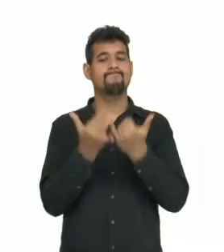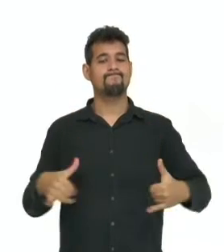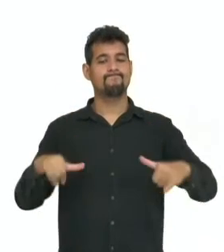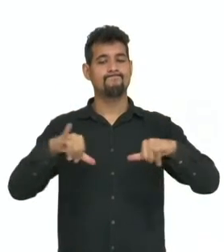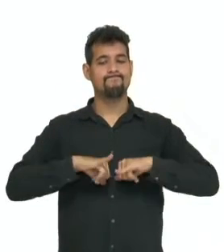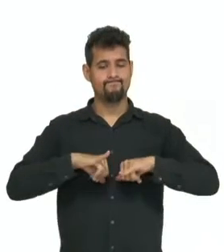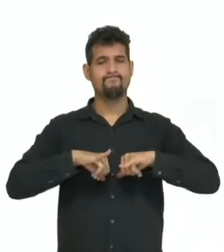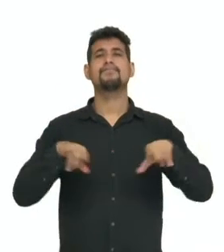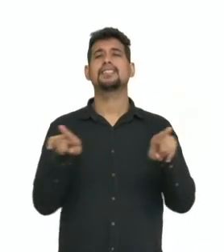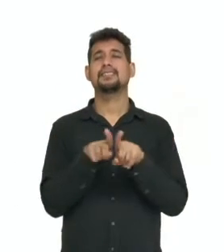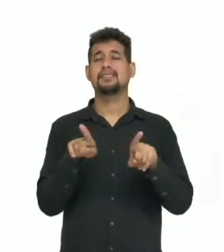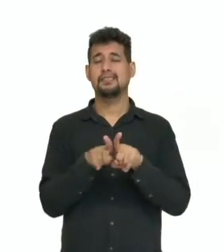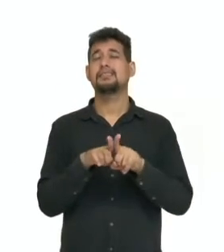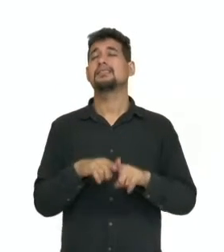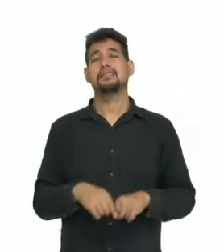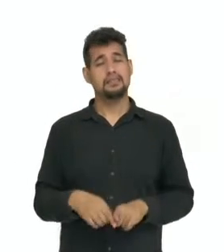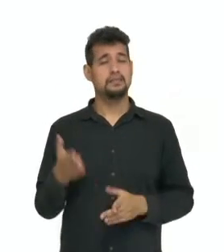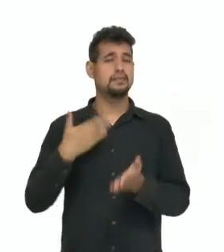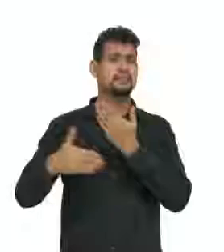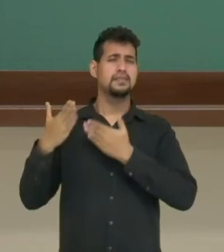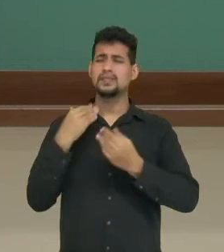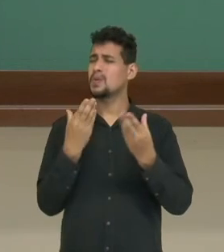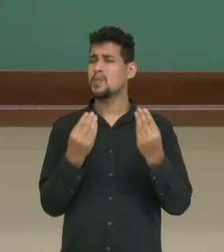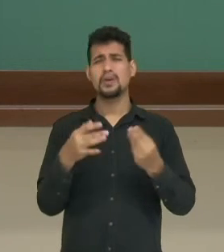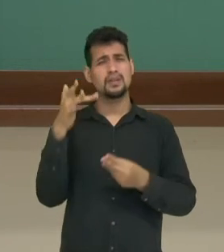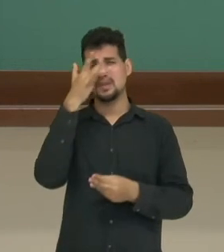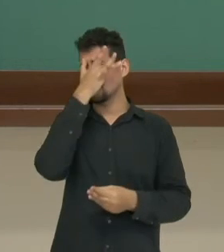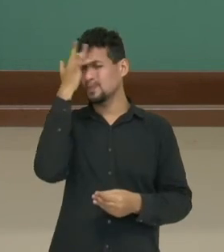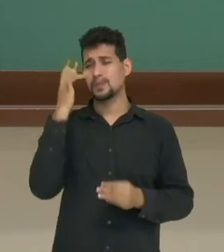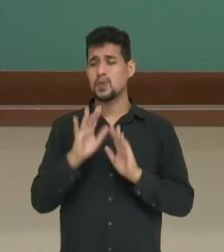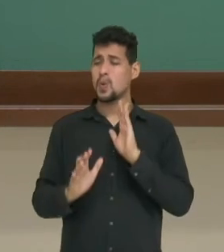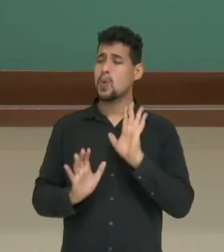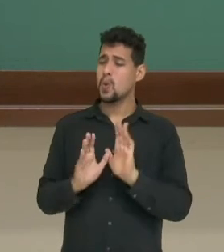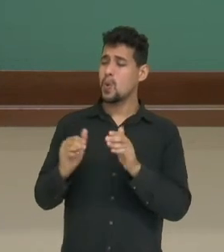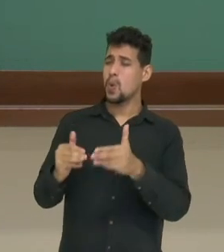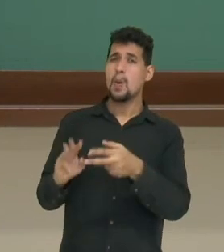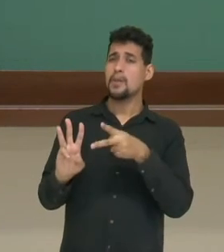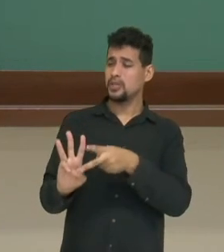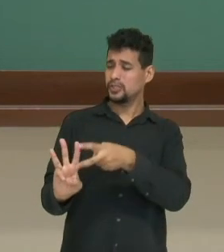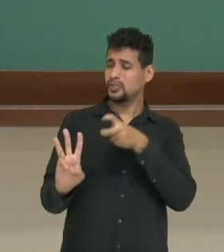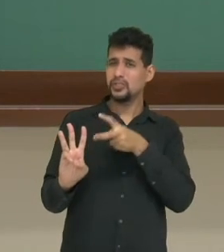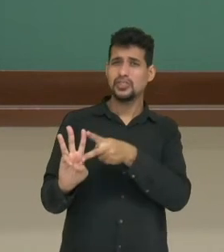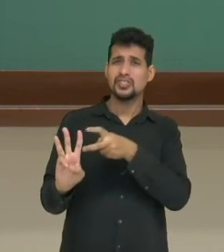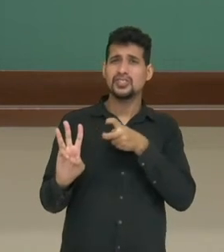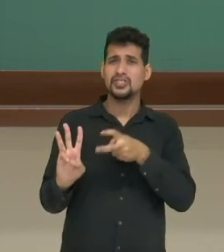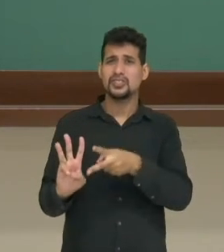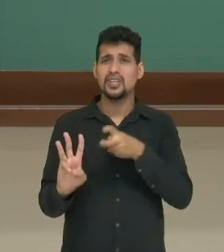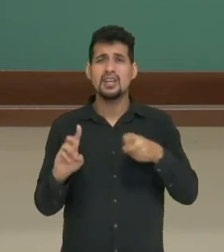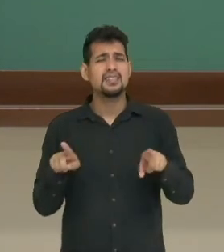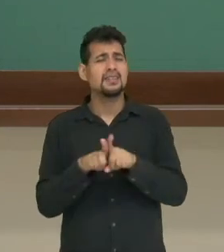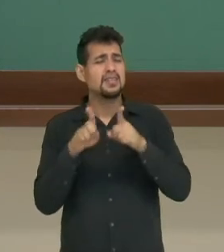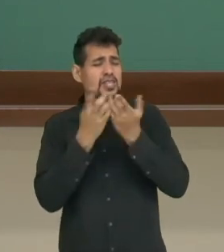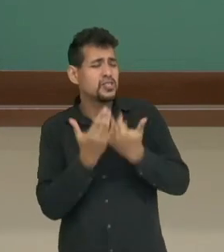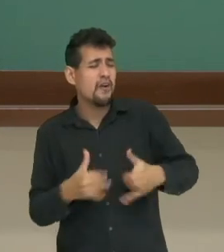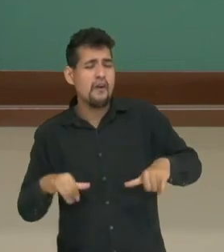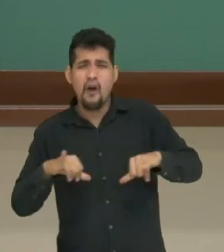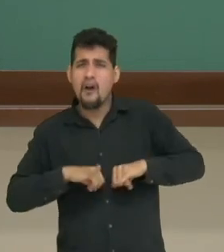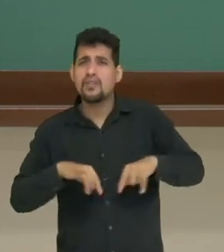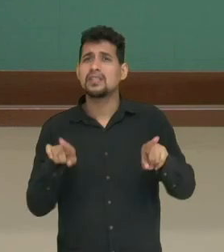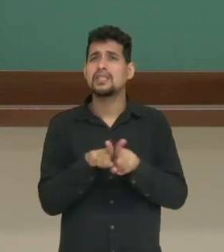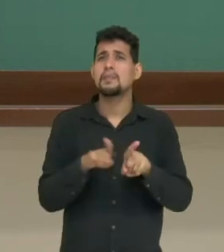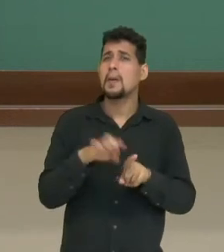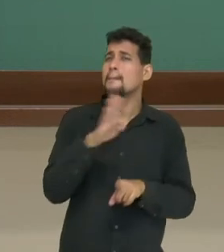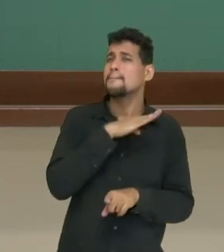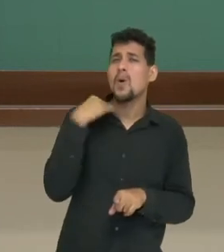da violência no período. Muitos indígenas, eles foram atacados, foram